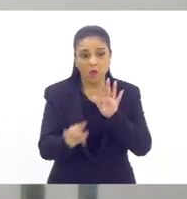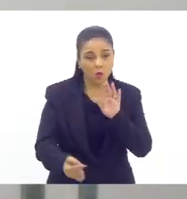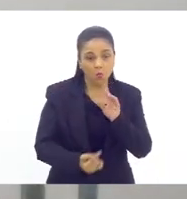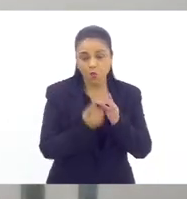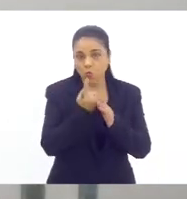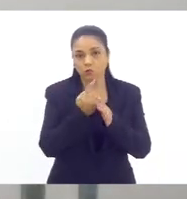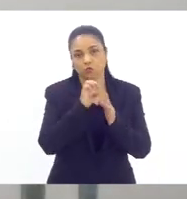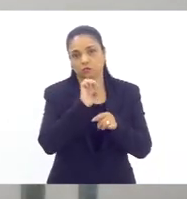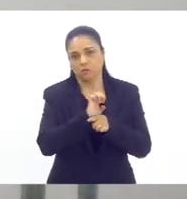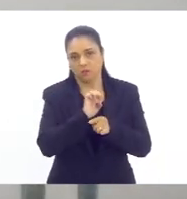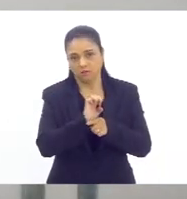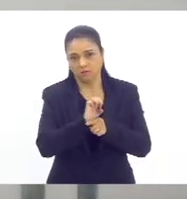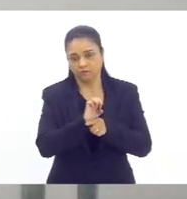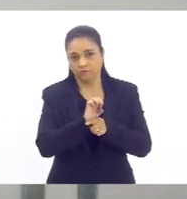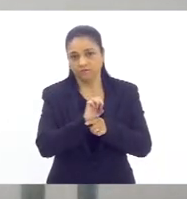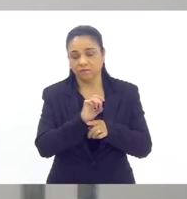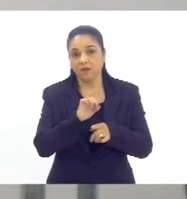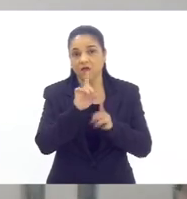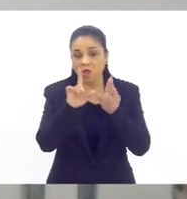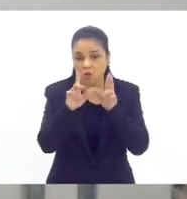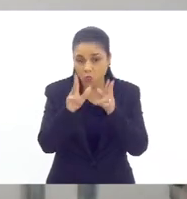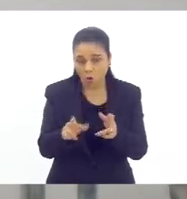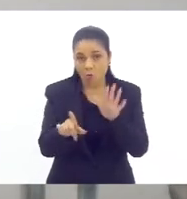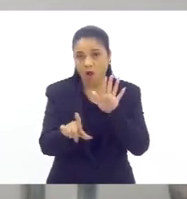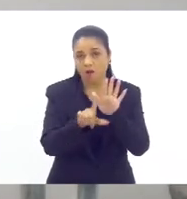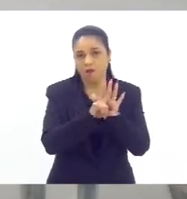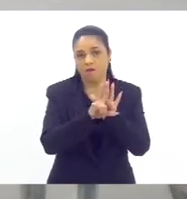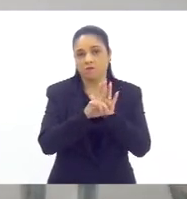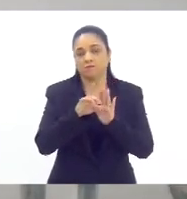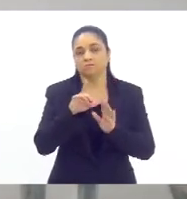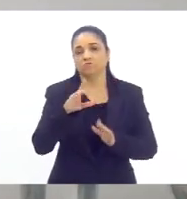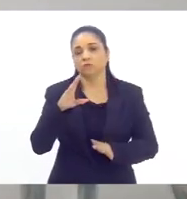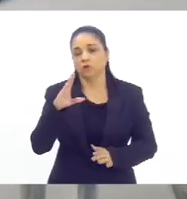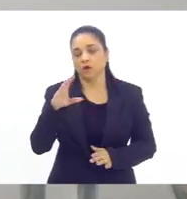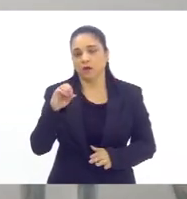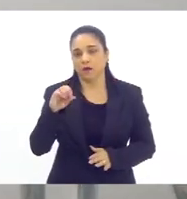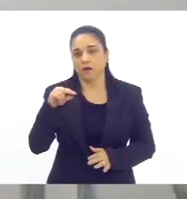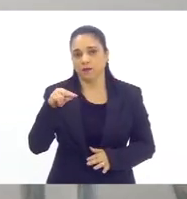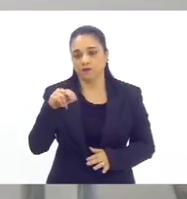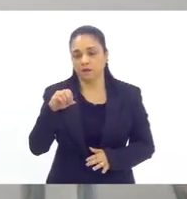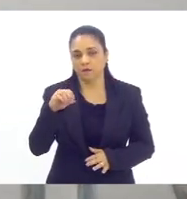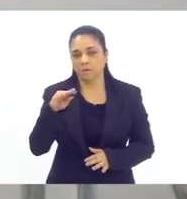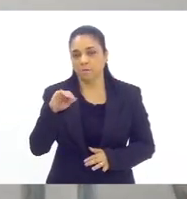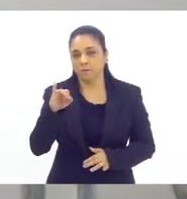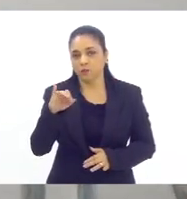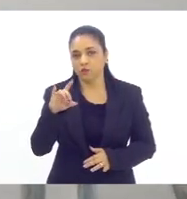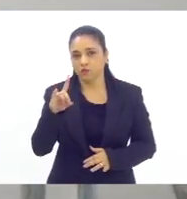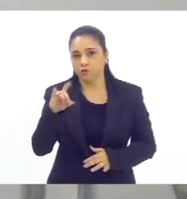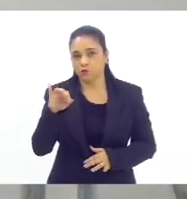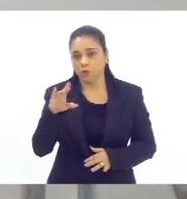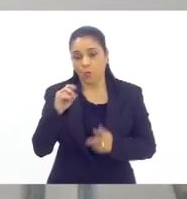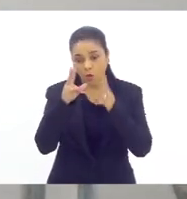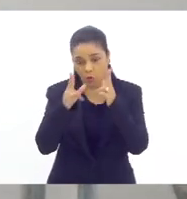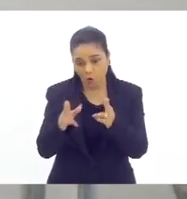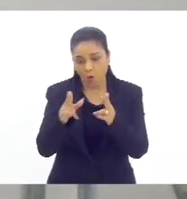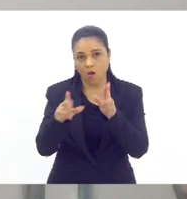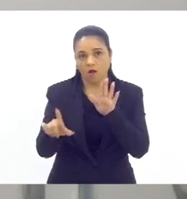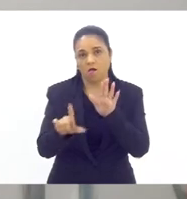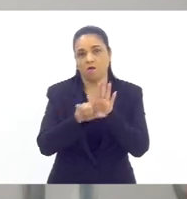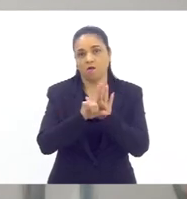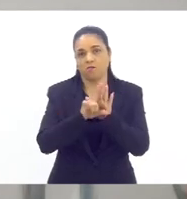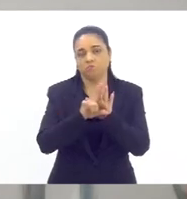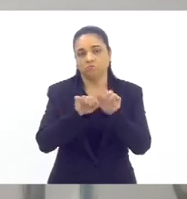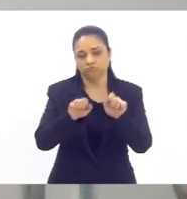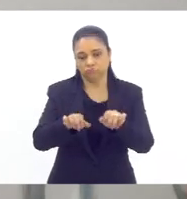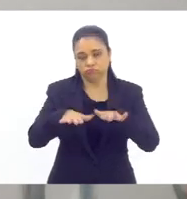medicinal foi sugerida numa audiência exatamente como essa que vocês estão aqui hoje por que que é bom